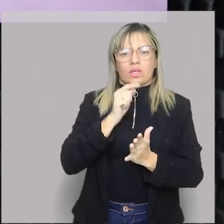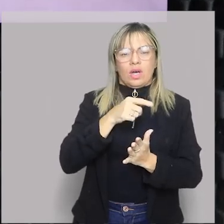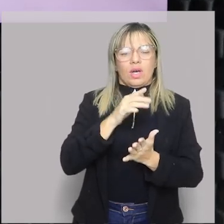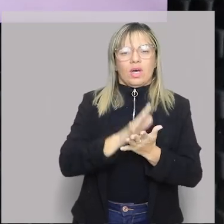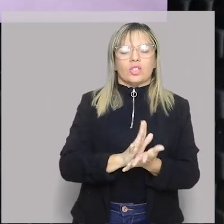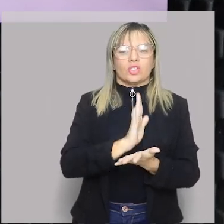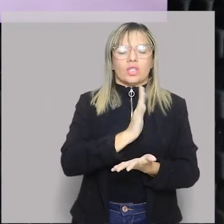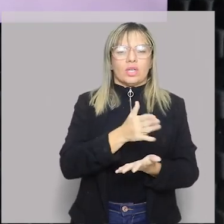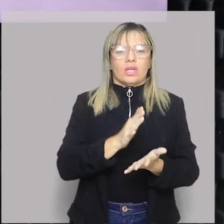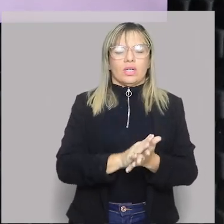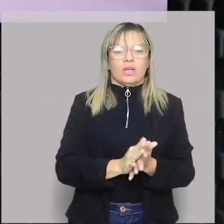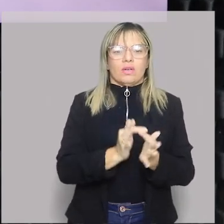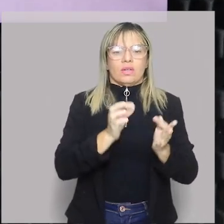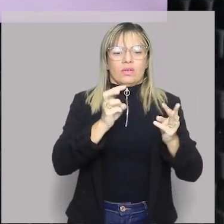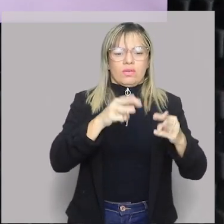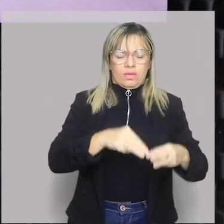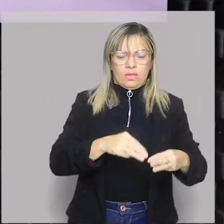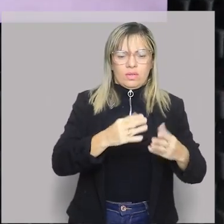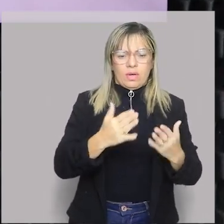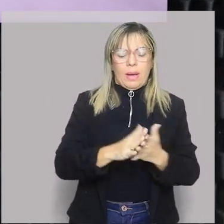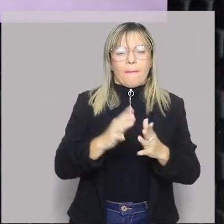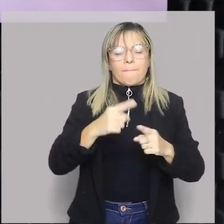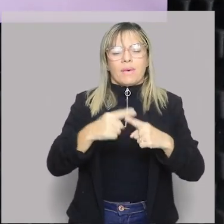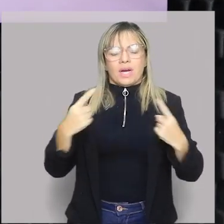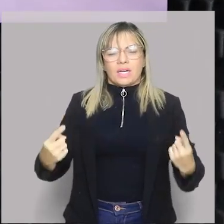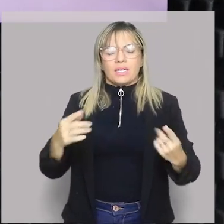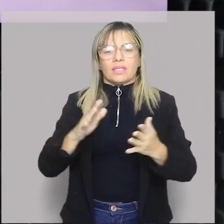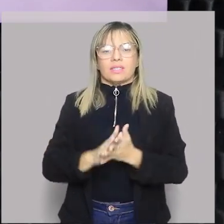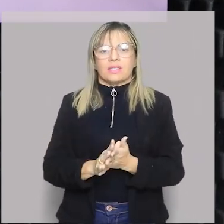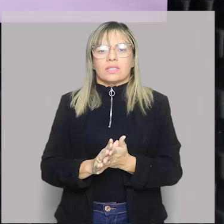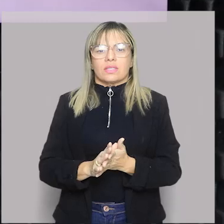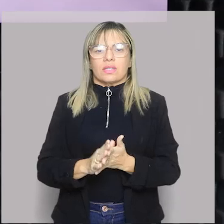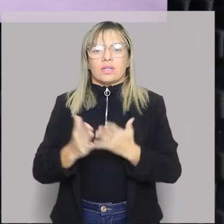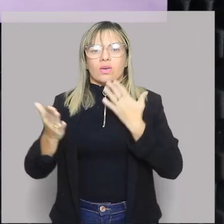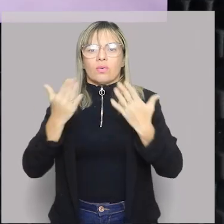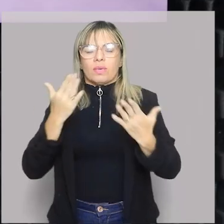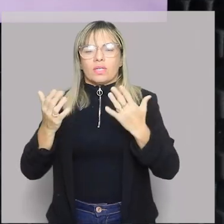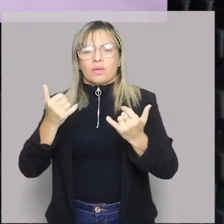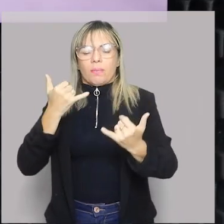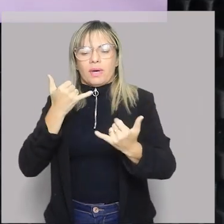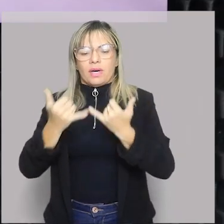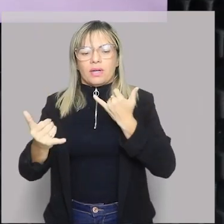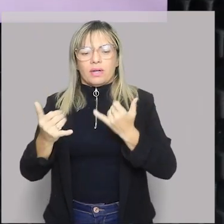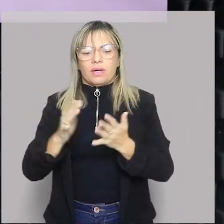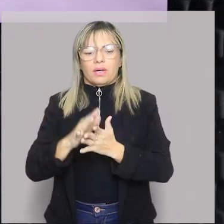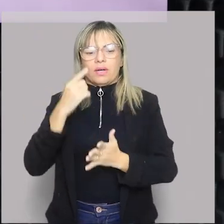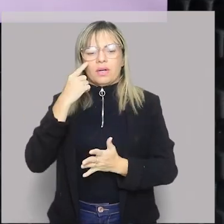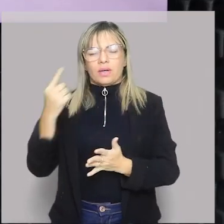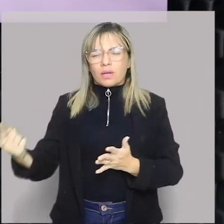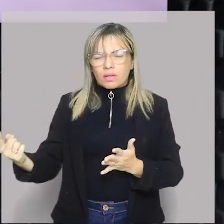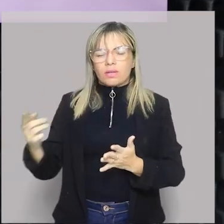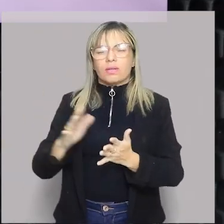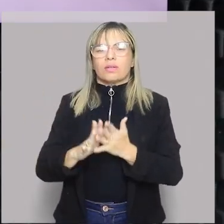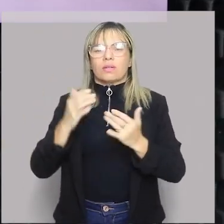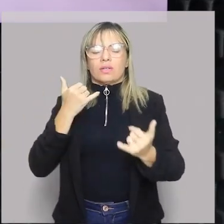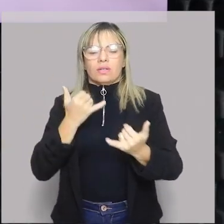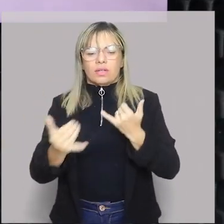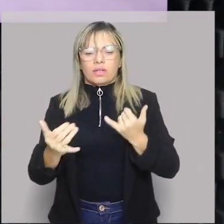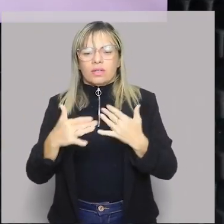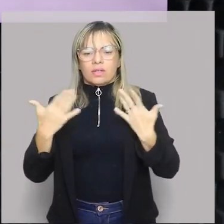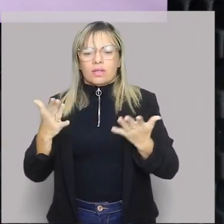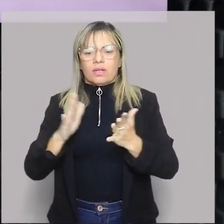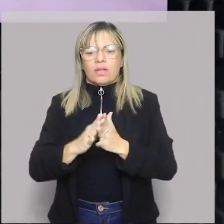Ela está pedindo uma semelhança desse gênero. Ele diz assim, esse gênero textual apresenta